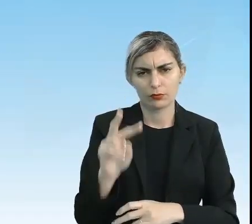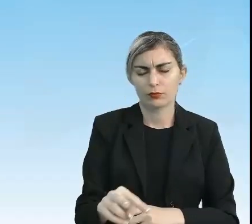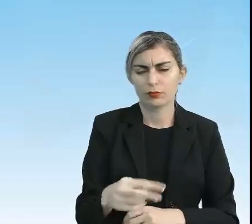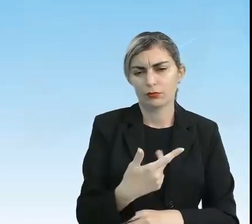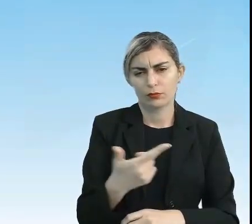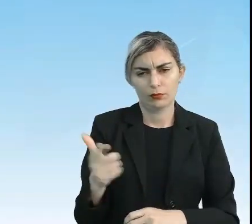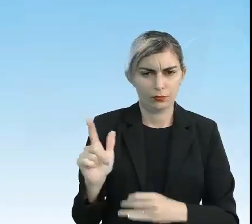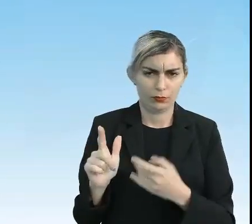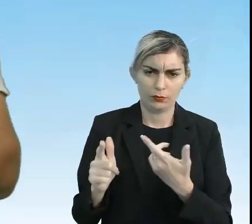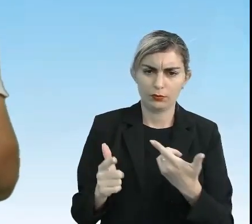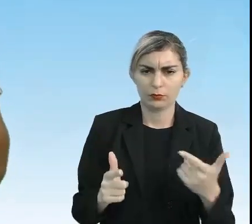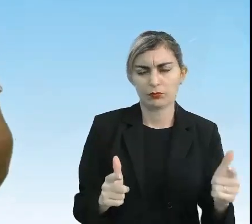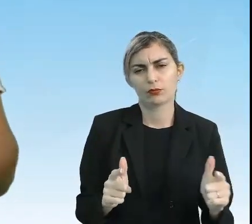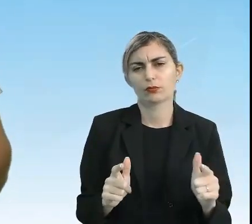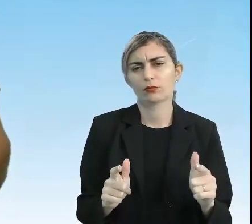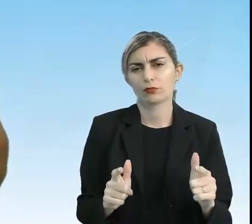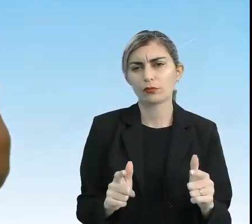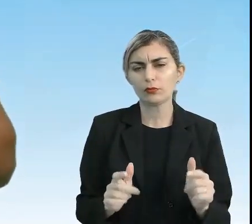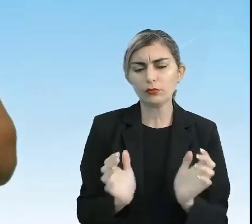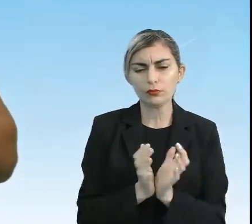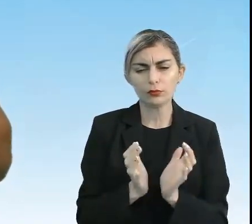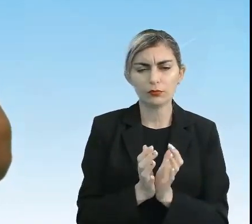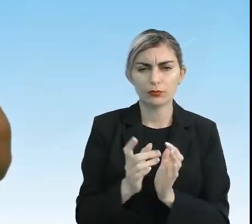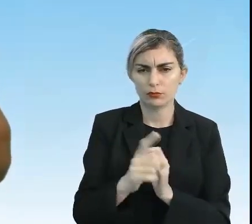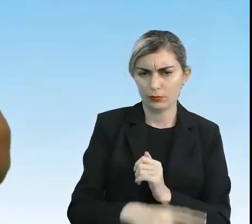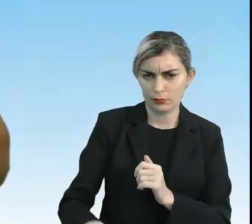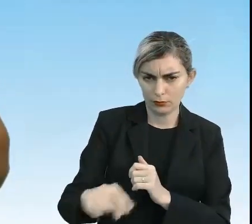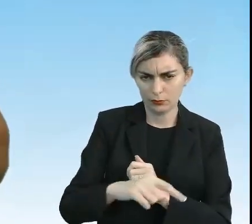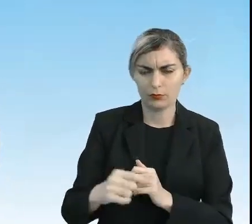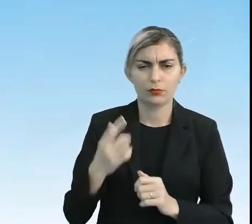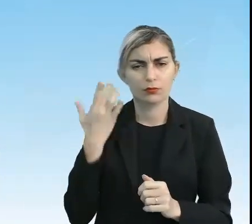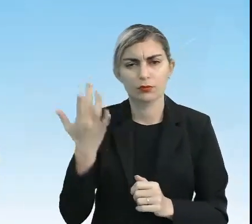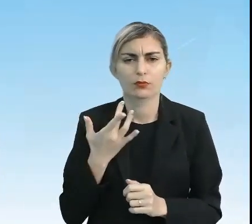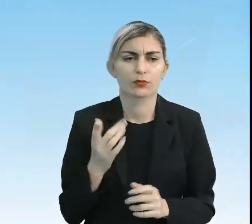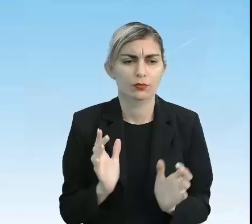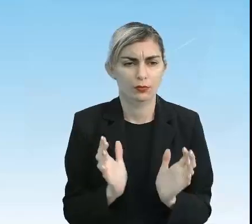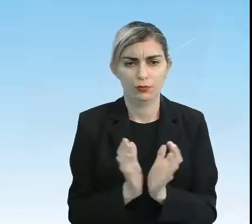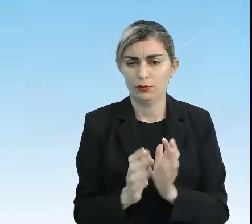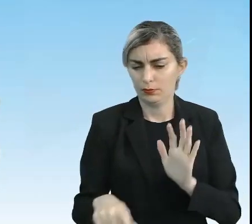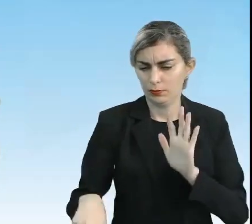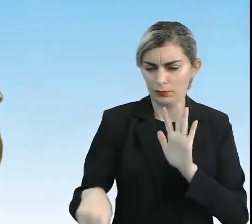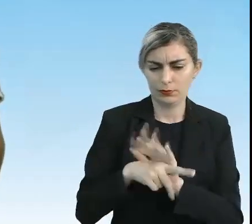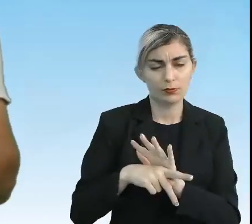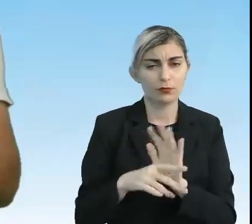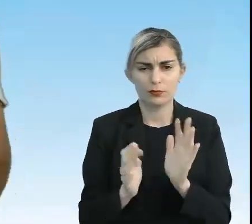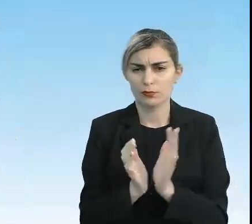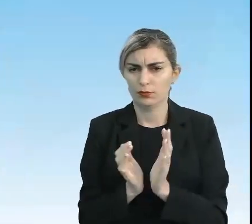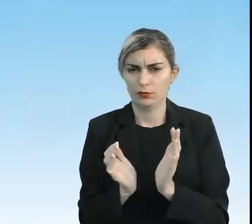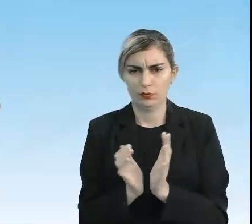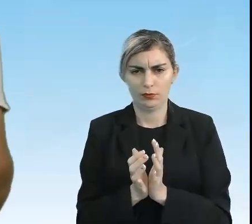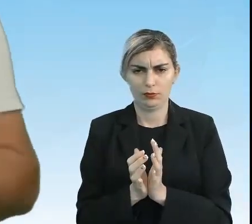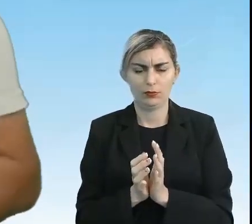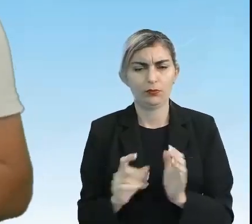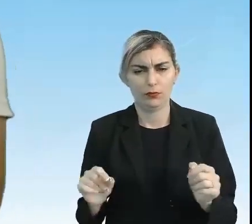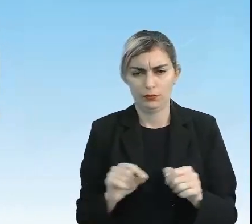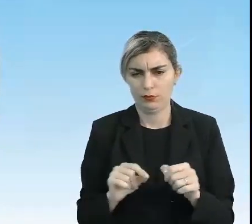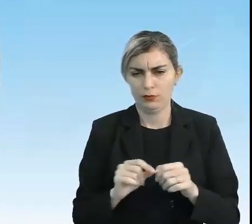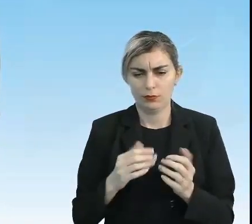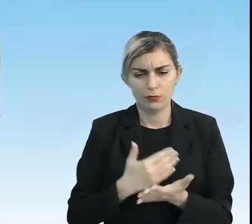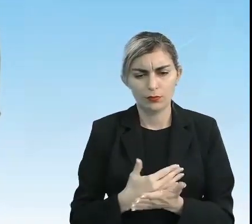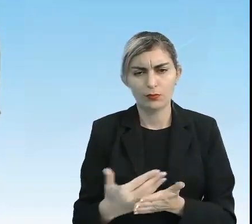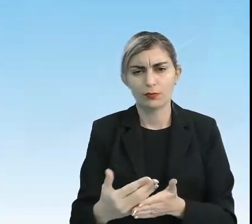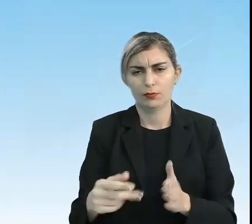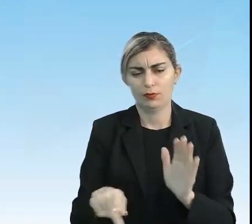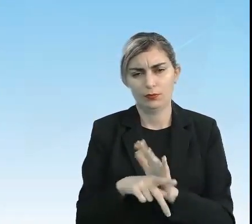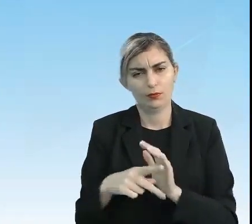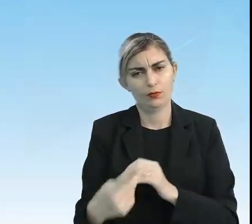os outros, né? Aquele grupo, e nós achamos que aquele grupo, eu pertenço àquele grupo. Então, eu começo a fazer parte daquele